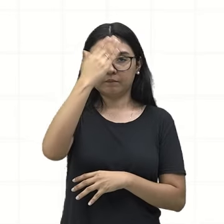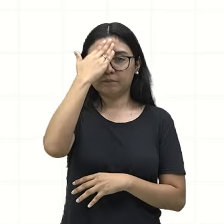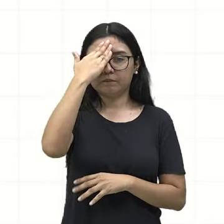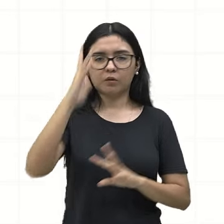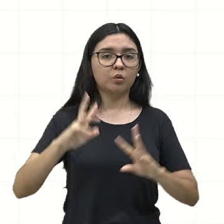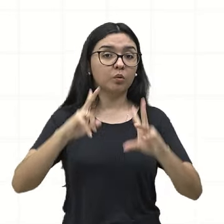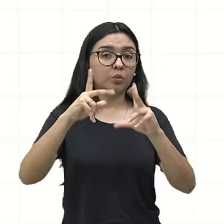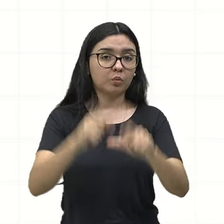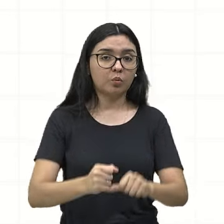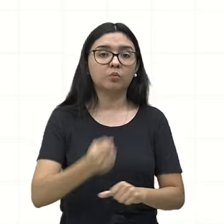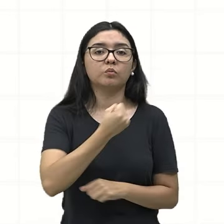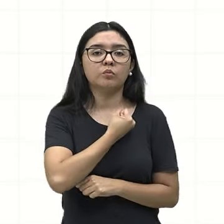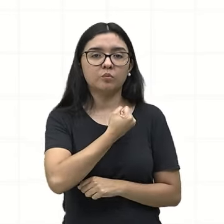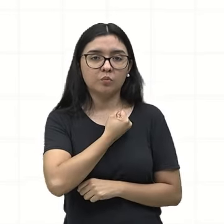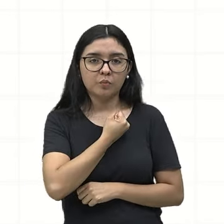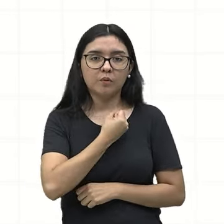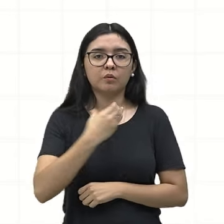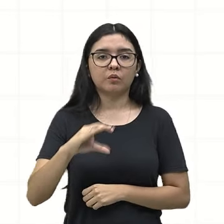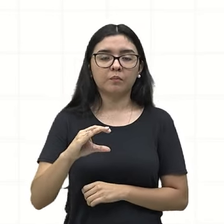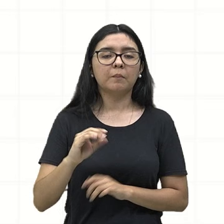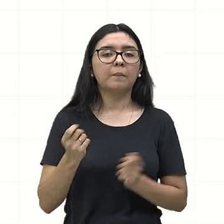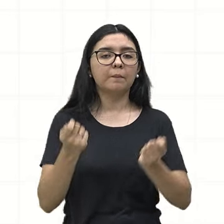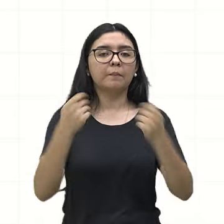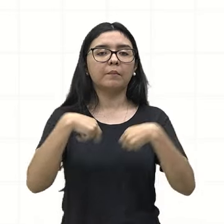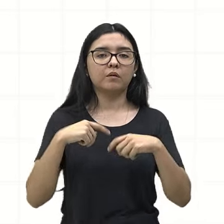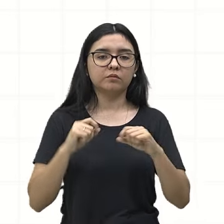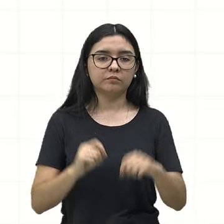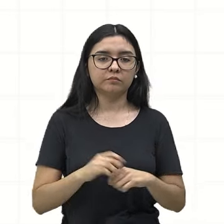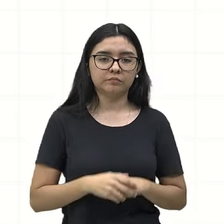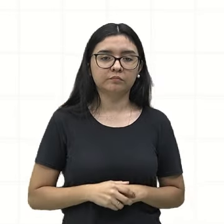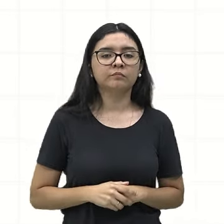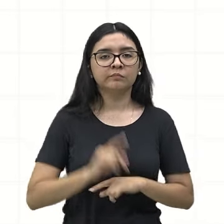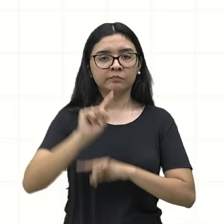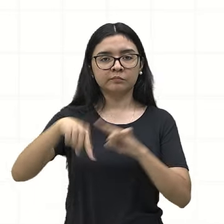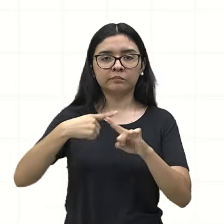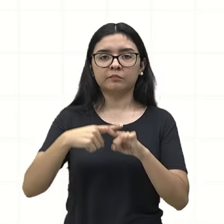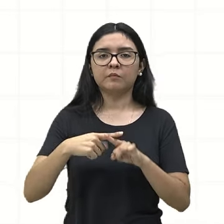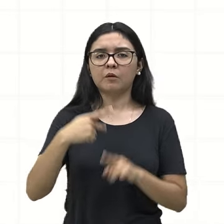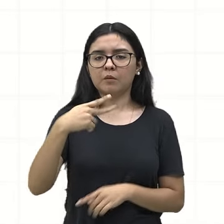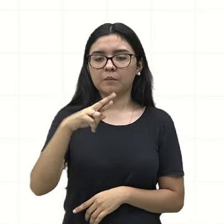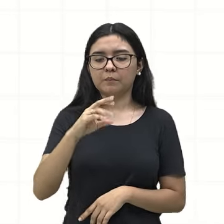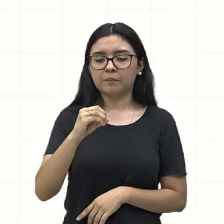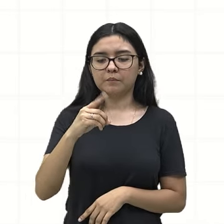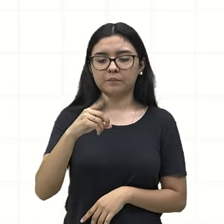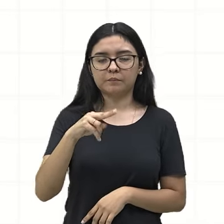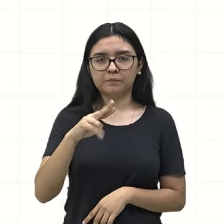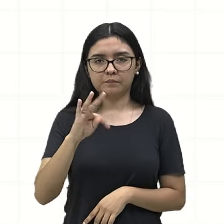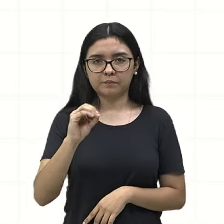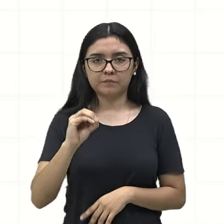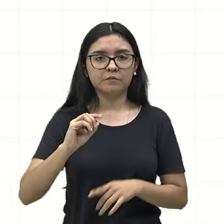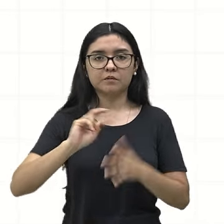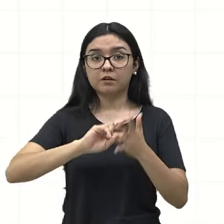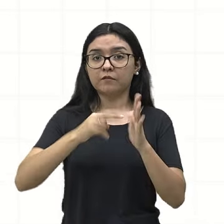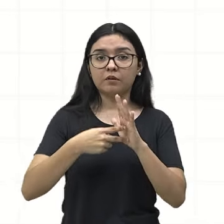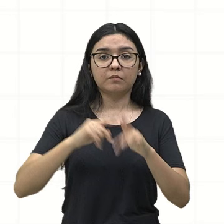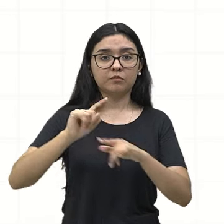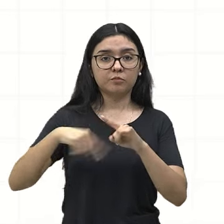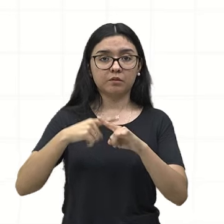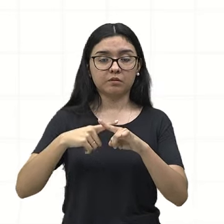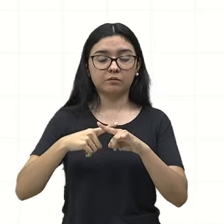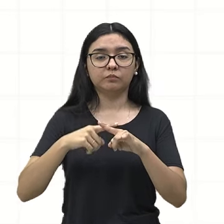número composto pode ser escrito como um produto. Produto, pessoal, está dizendo uma multiplicação, tá legal? Onde